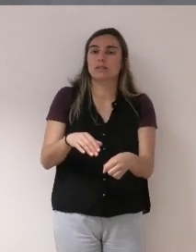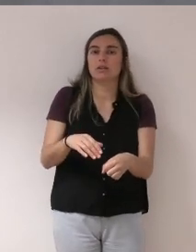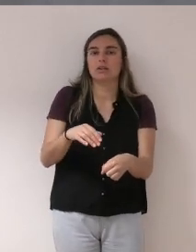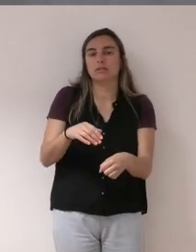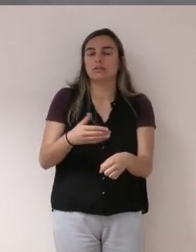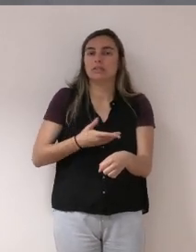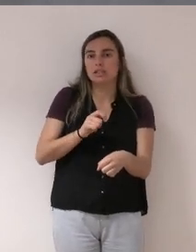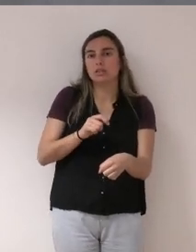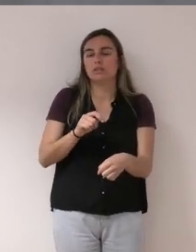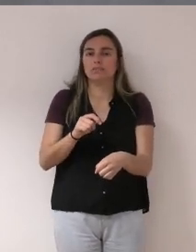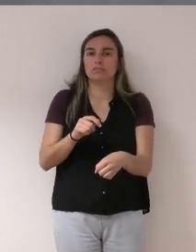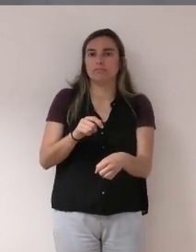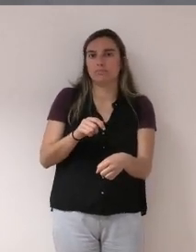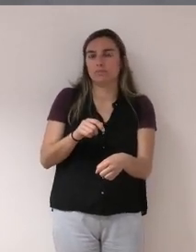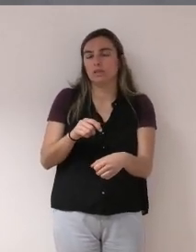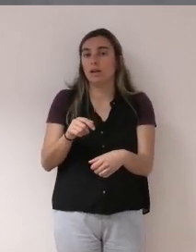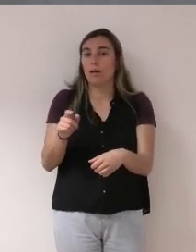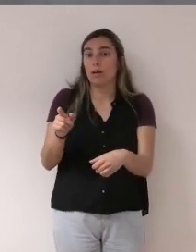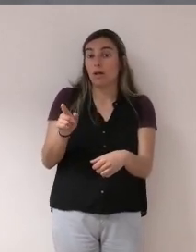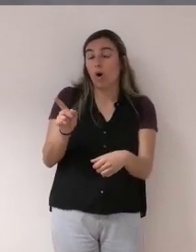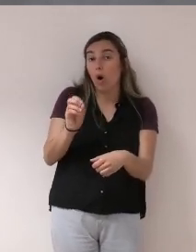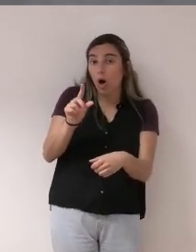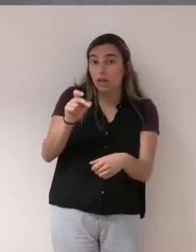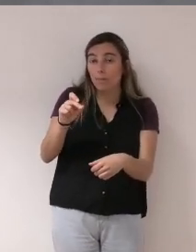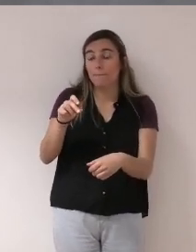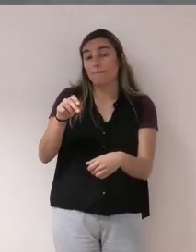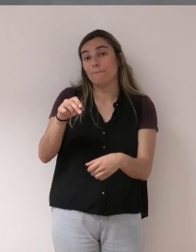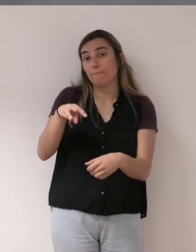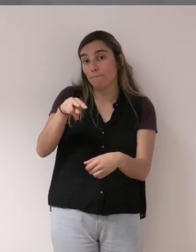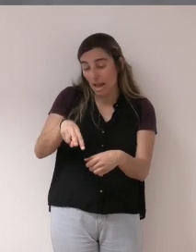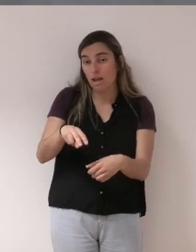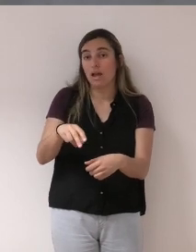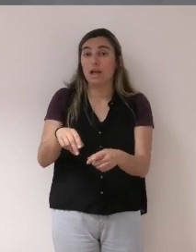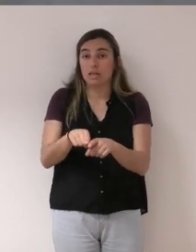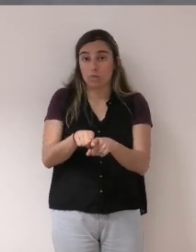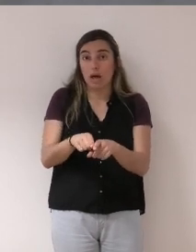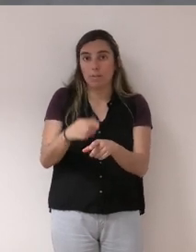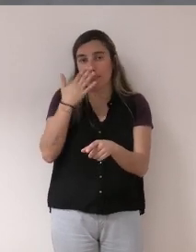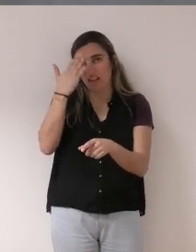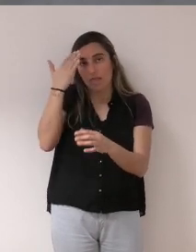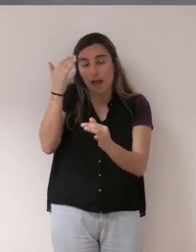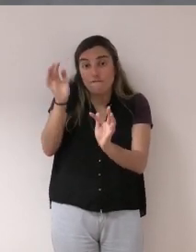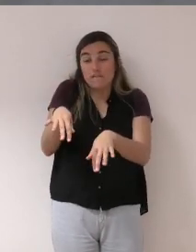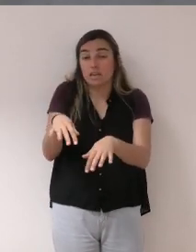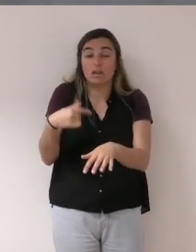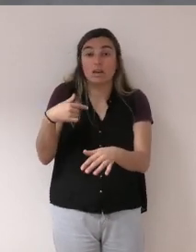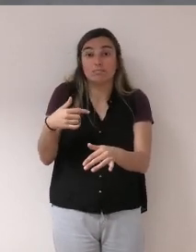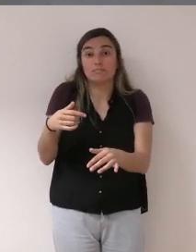que vê isso? É sensível a essa ideia ou não? Vai ter do fim. Bem, não sei. Isto é, não